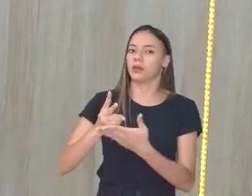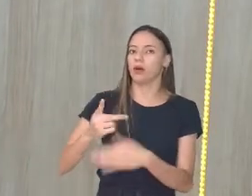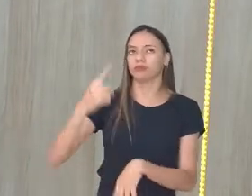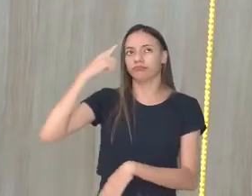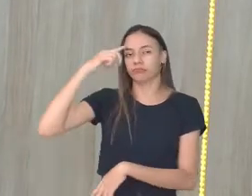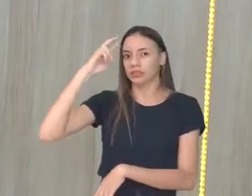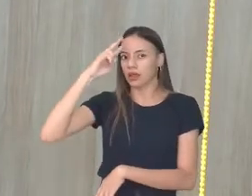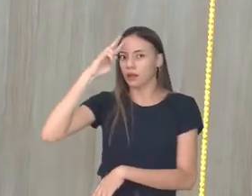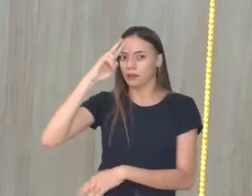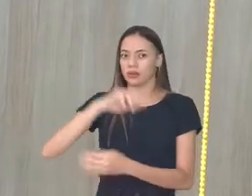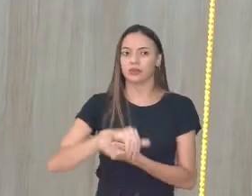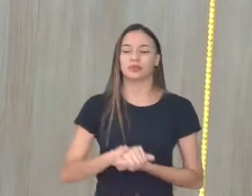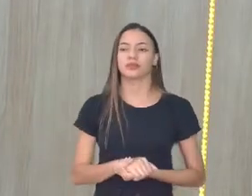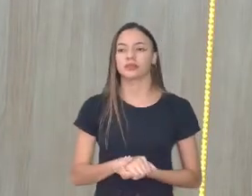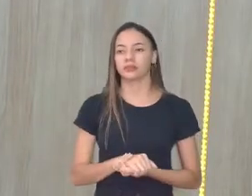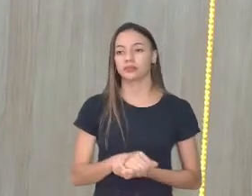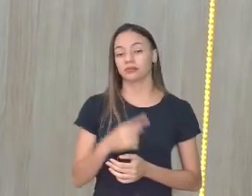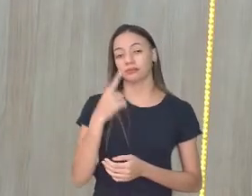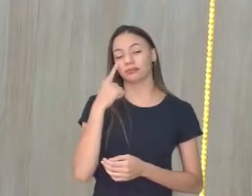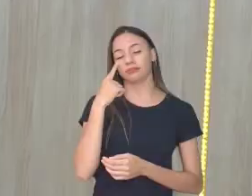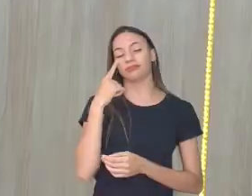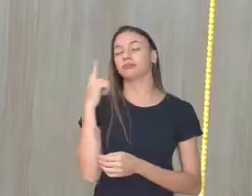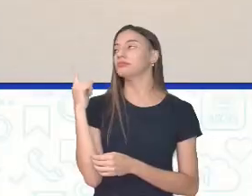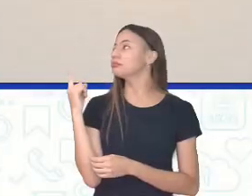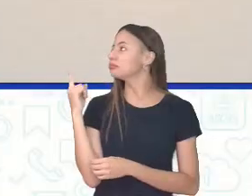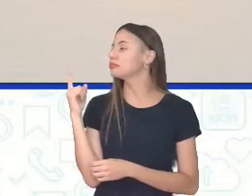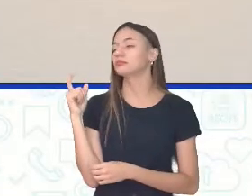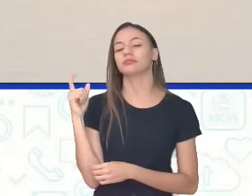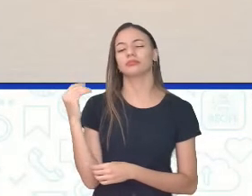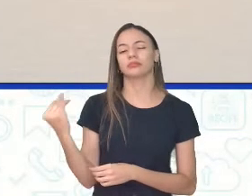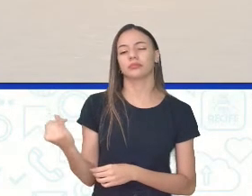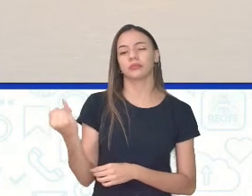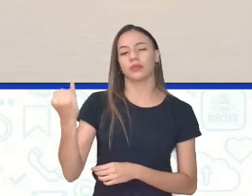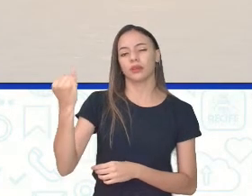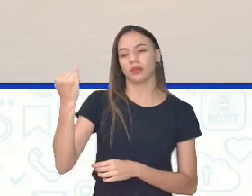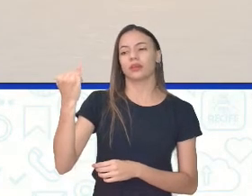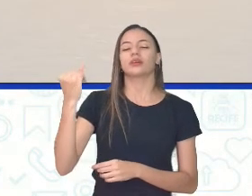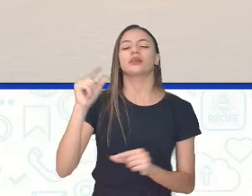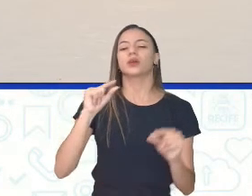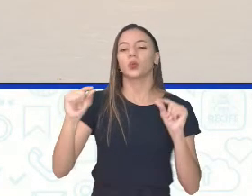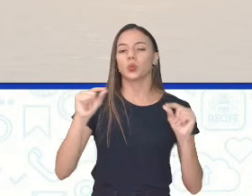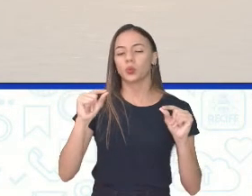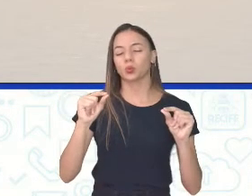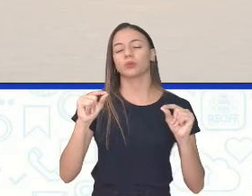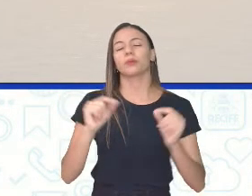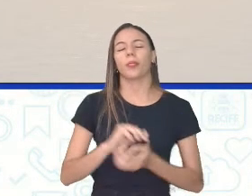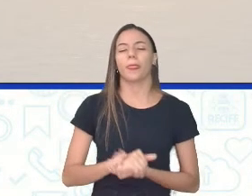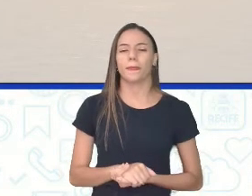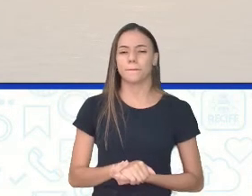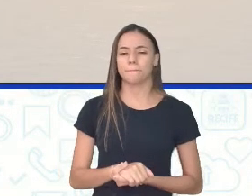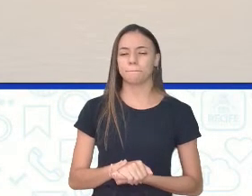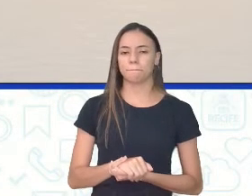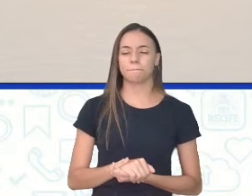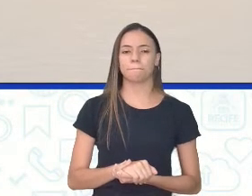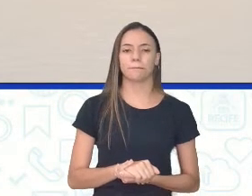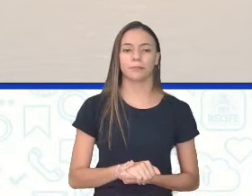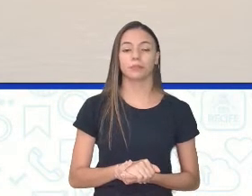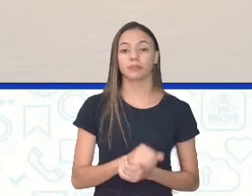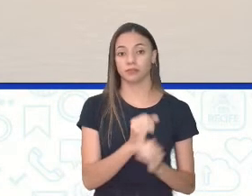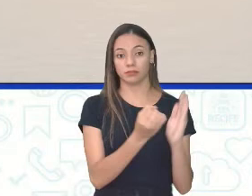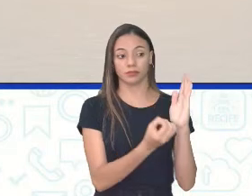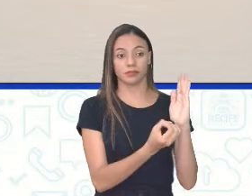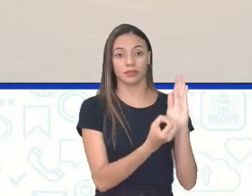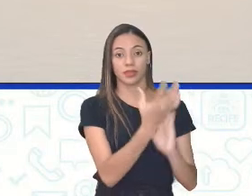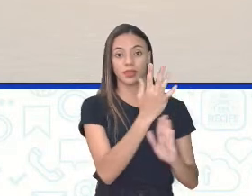então, nesse sentido, né, foi muito importante, né, trazer a gente ter a